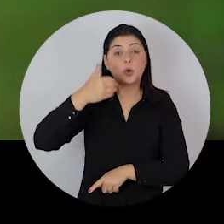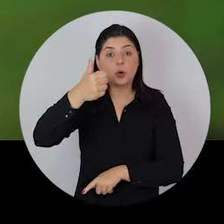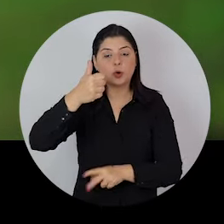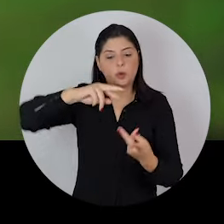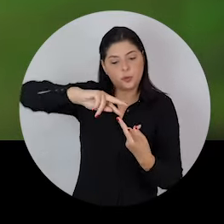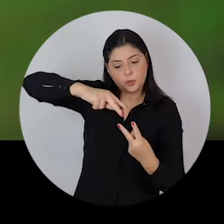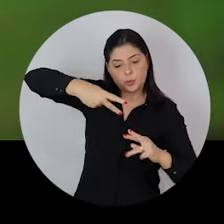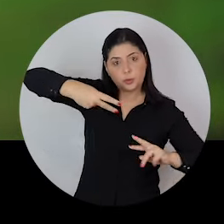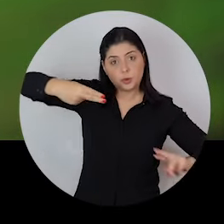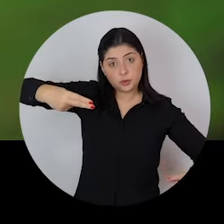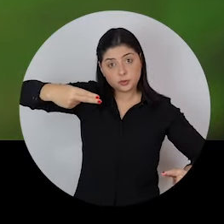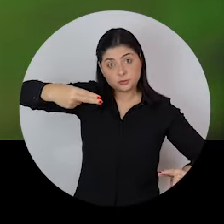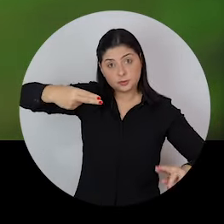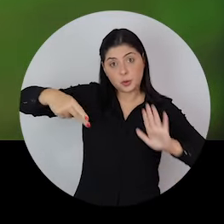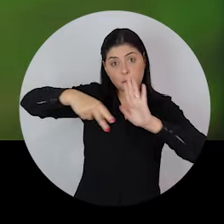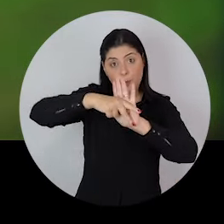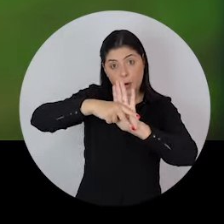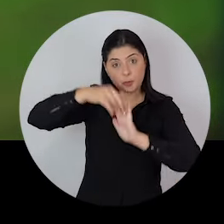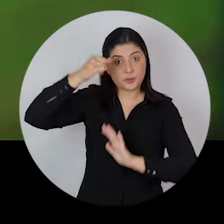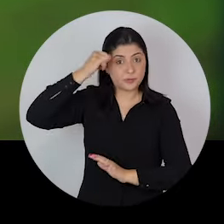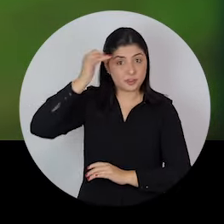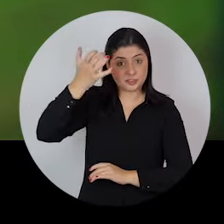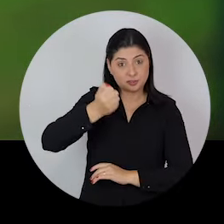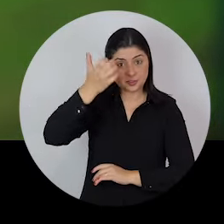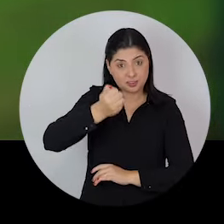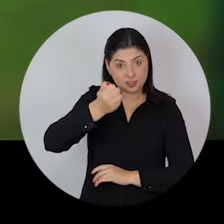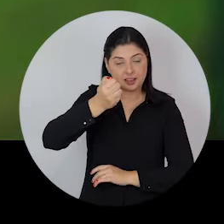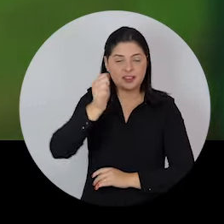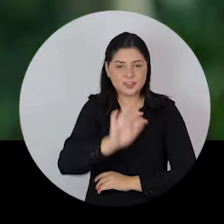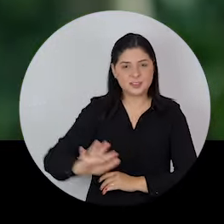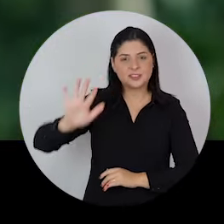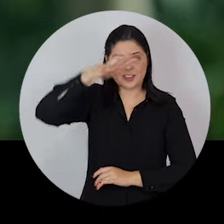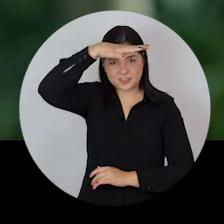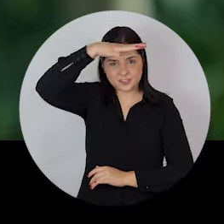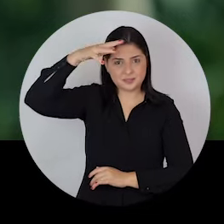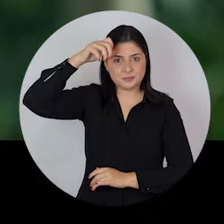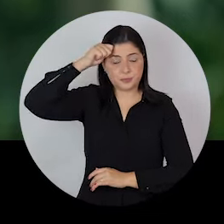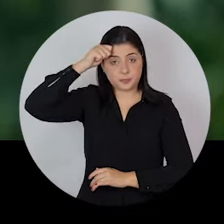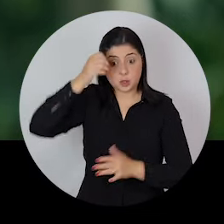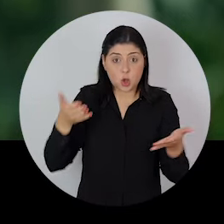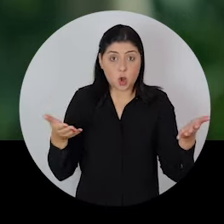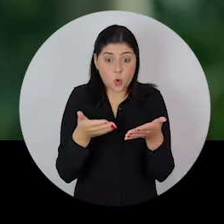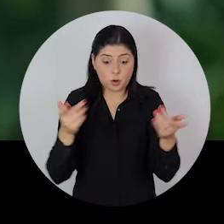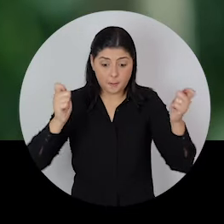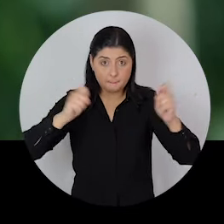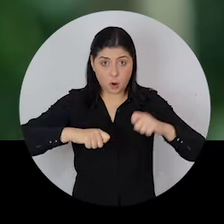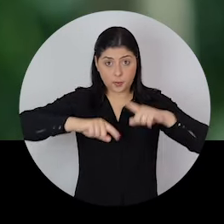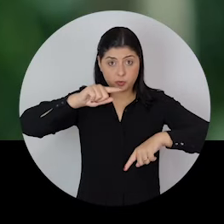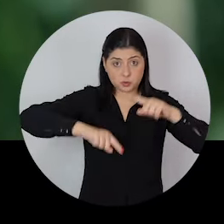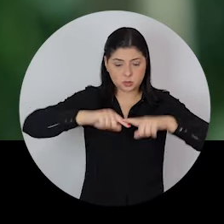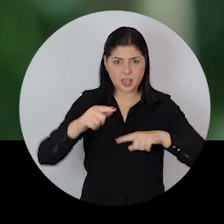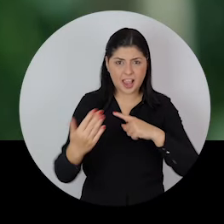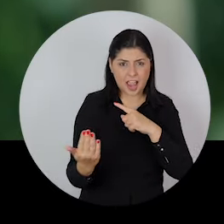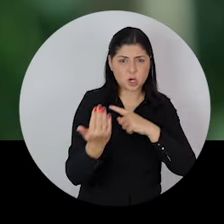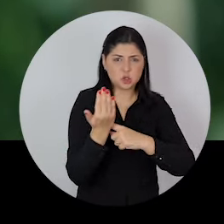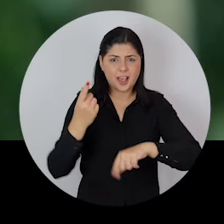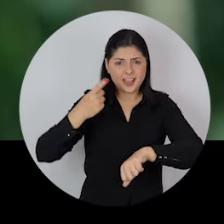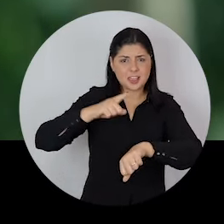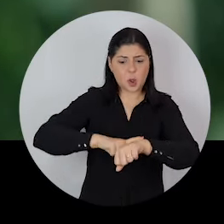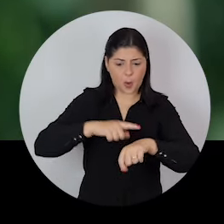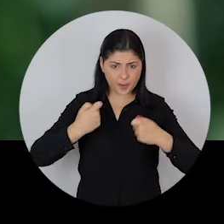padrão genético da produção do gado leiteiro em todo o estado de Mato Grosso a gente tem uma máquina hoje para nos ajudar